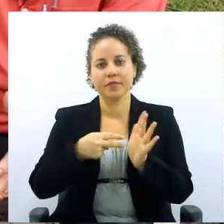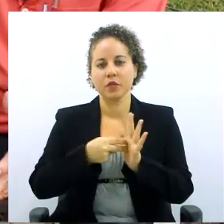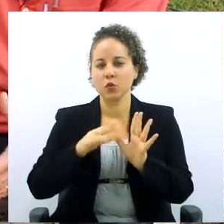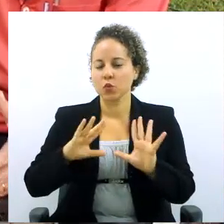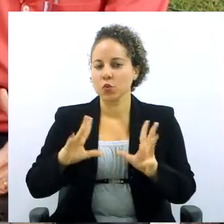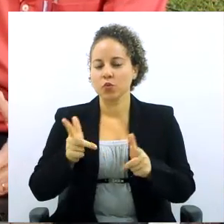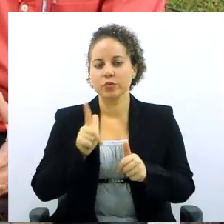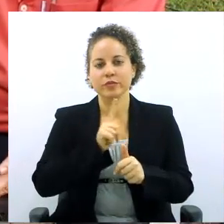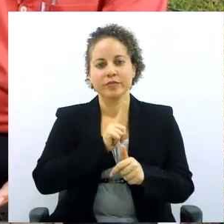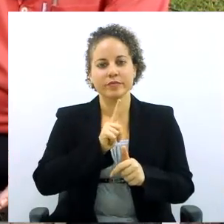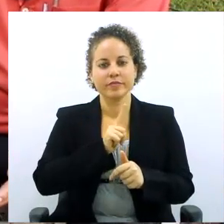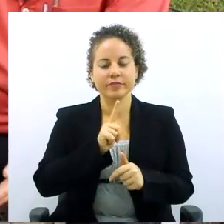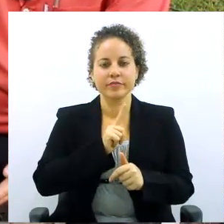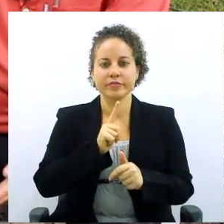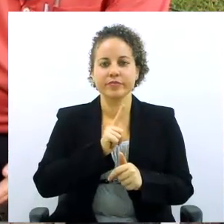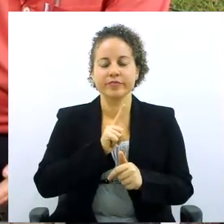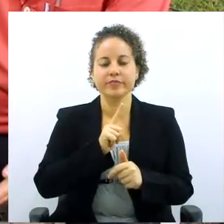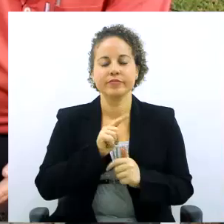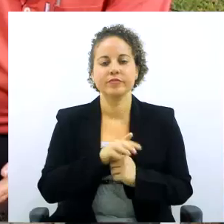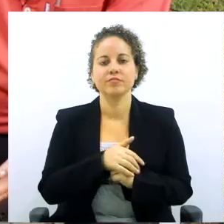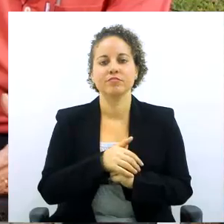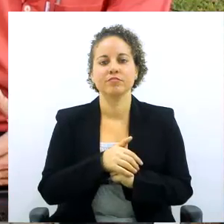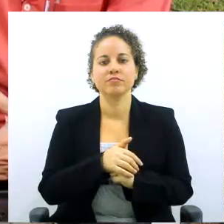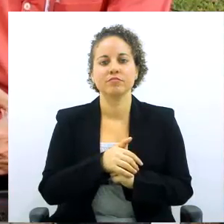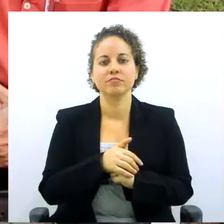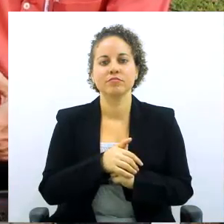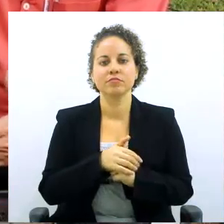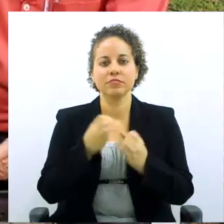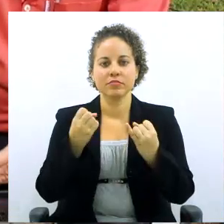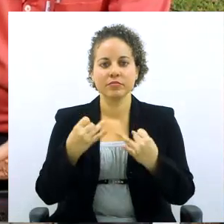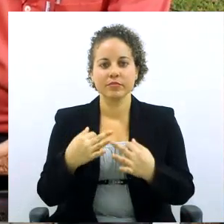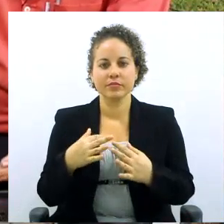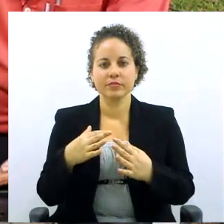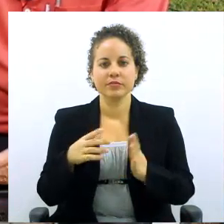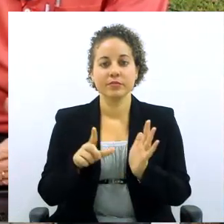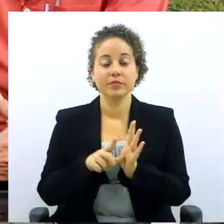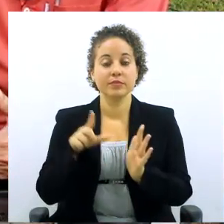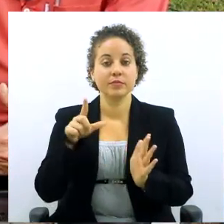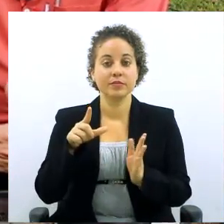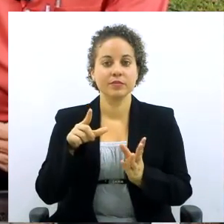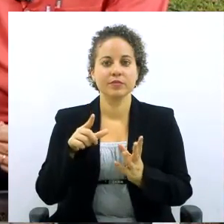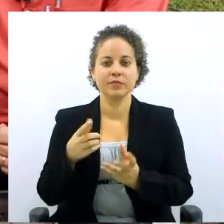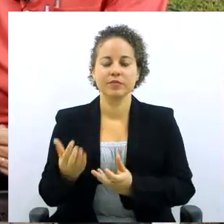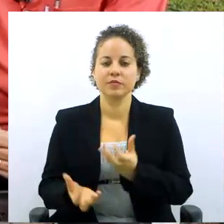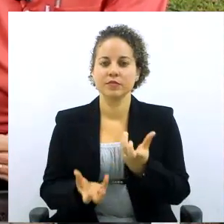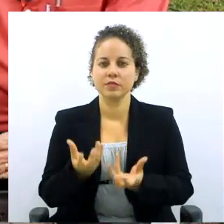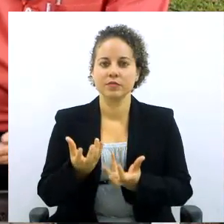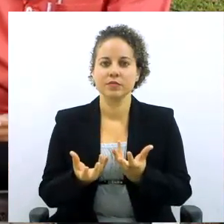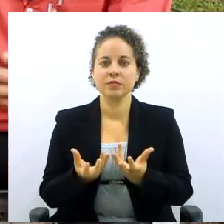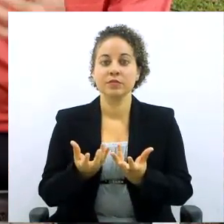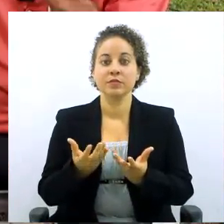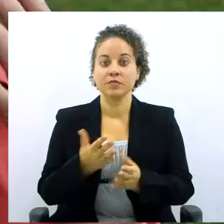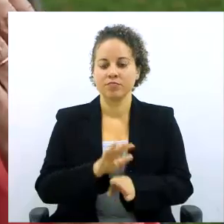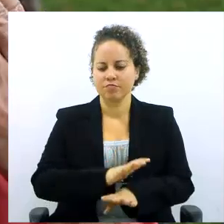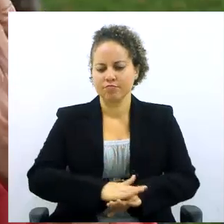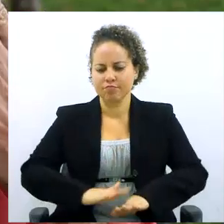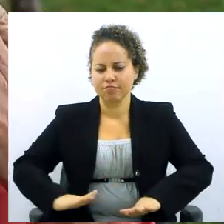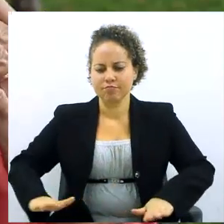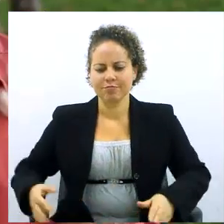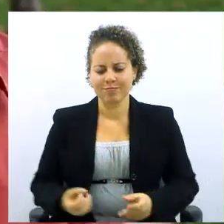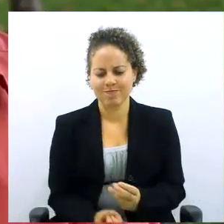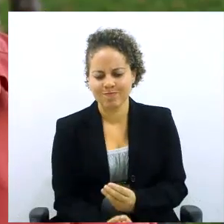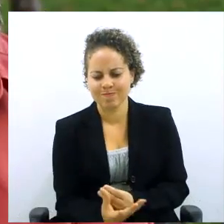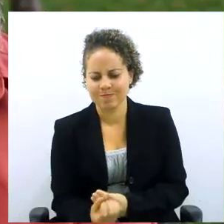né? Nós estamos em relação, como eu mostrei, desde o solo fértil, né? Que aliás ele é fértil